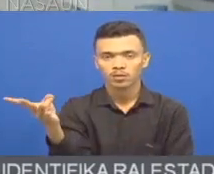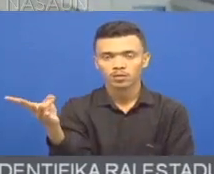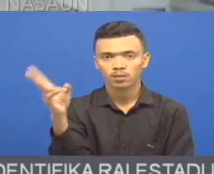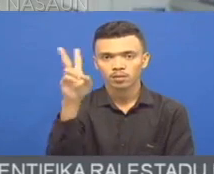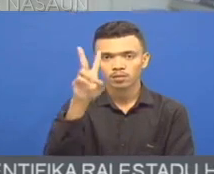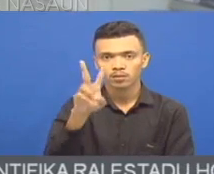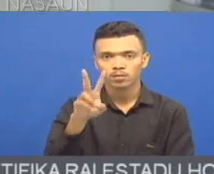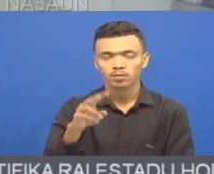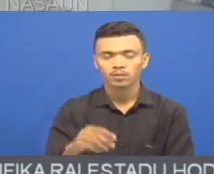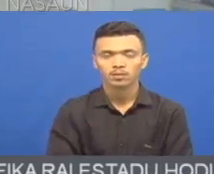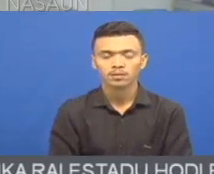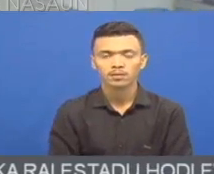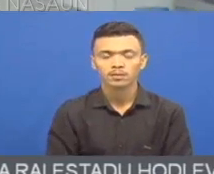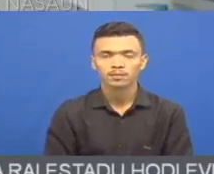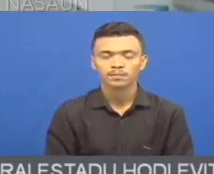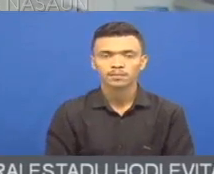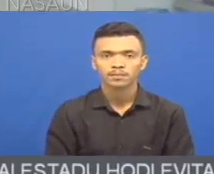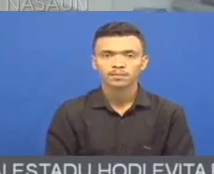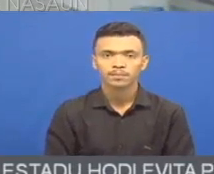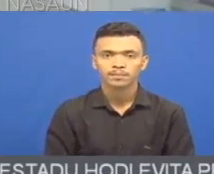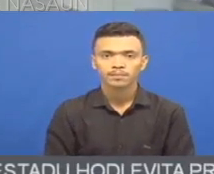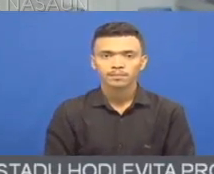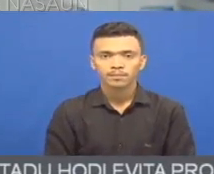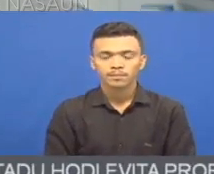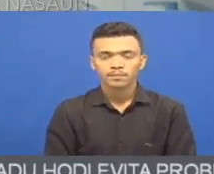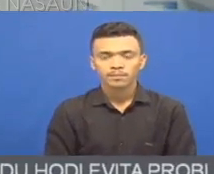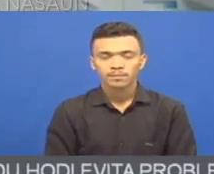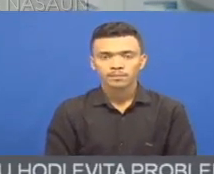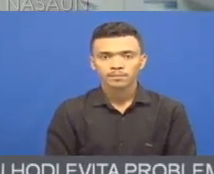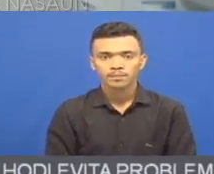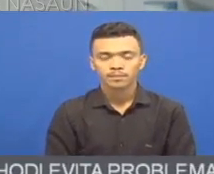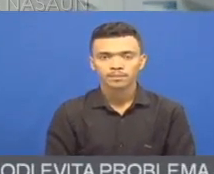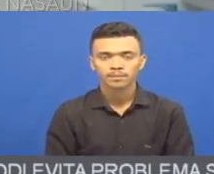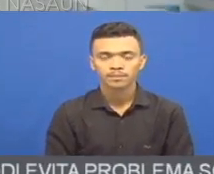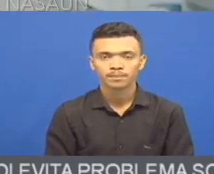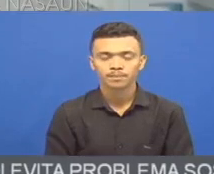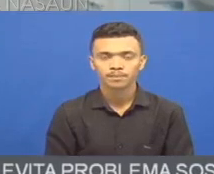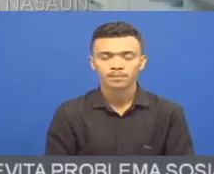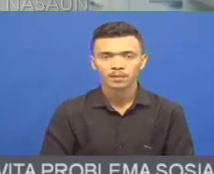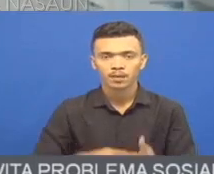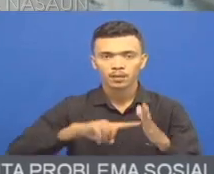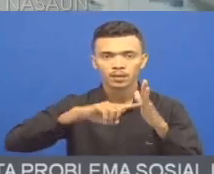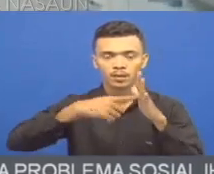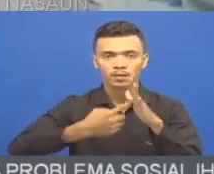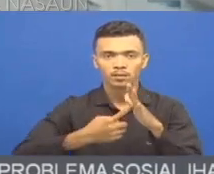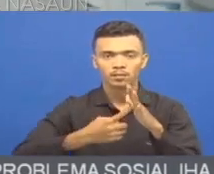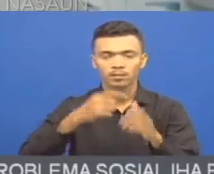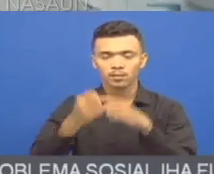72, 73 pessoas, né, casuais. As vai ser a rua